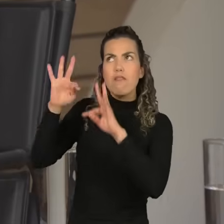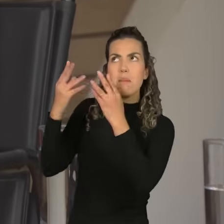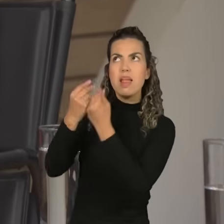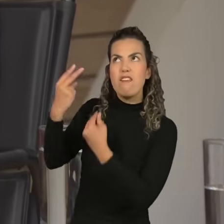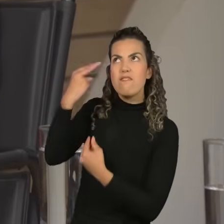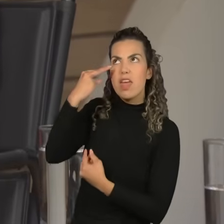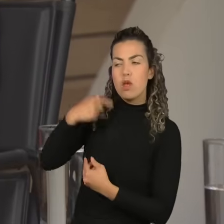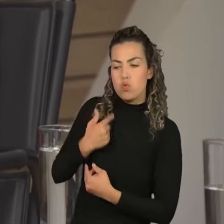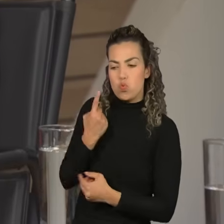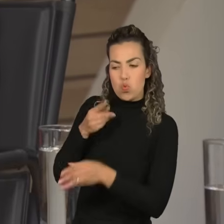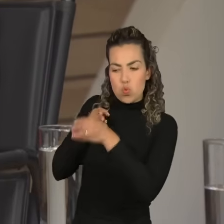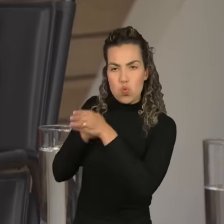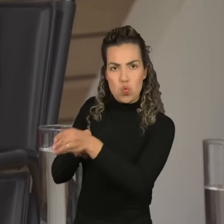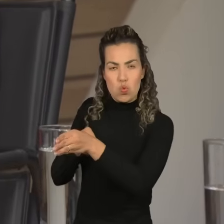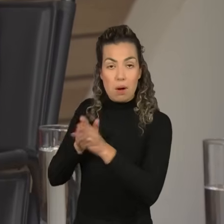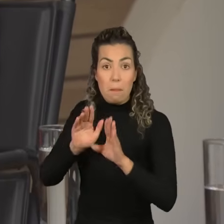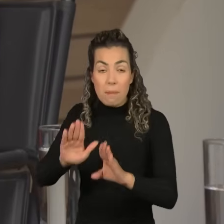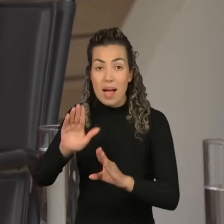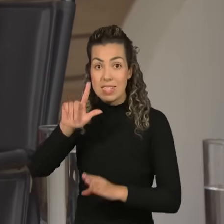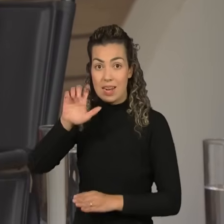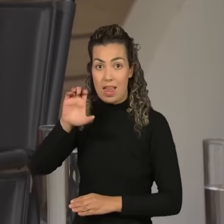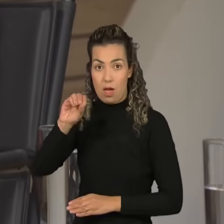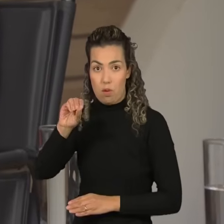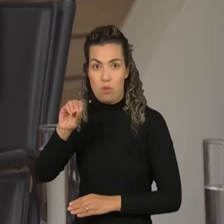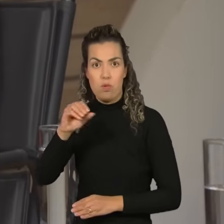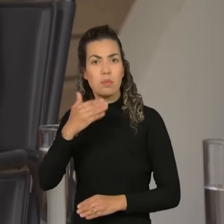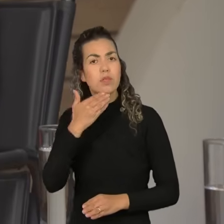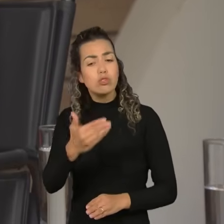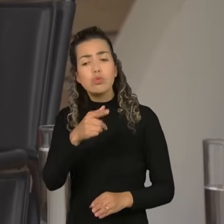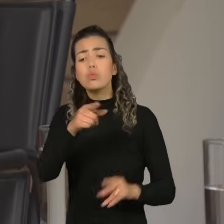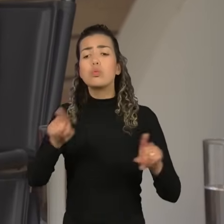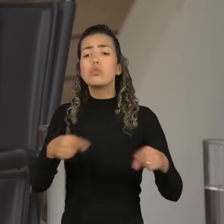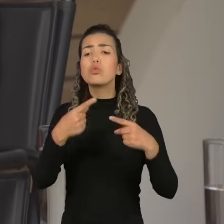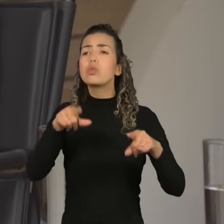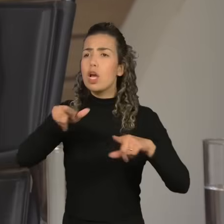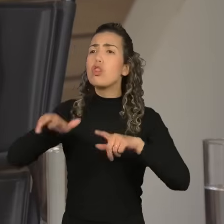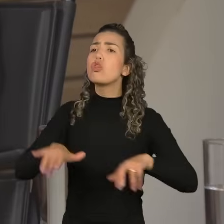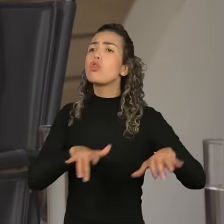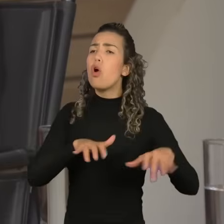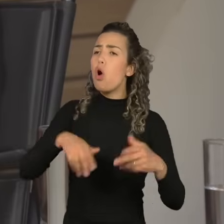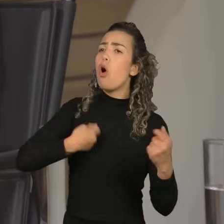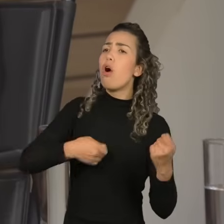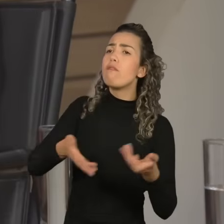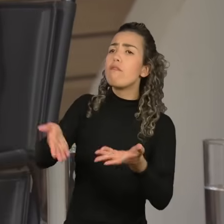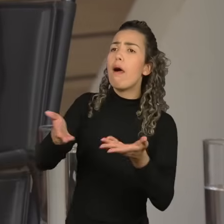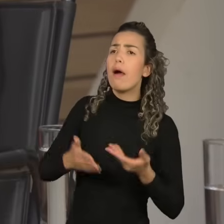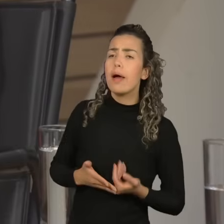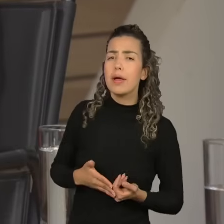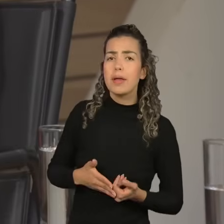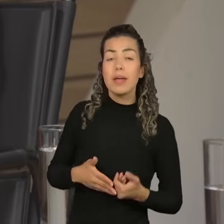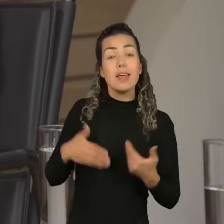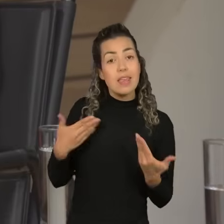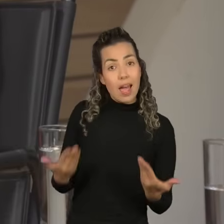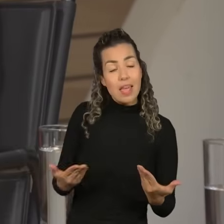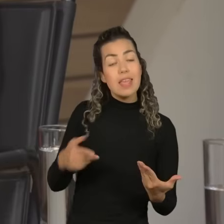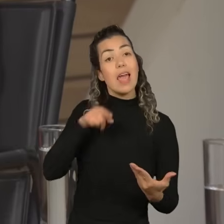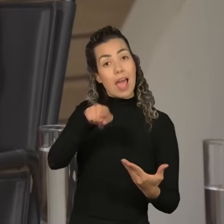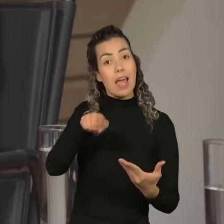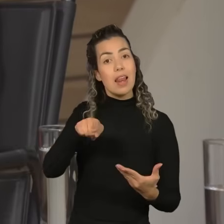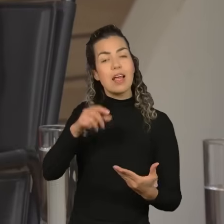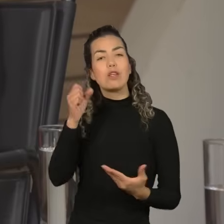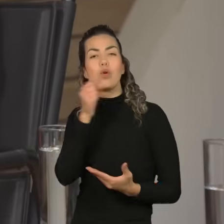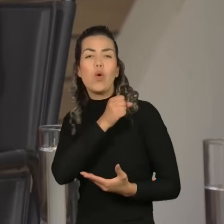Mas quando o Léo Jaime ele pede para ele tocar uma música, ele toca Down em Mim, e é a